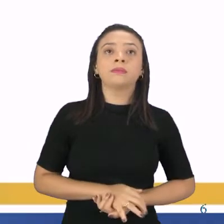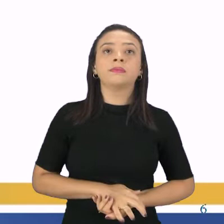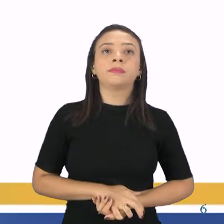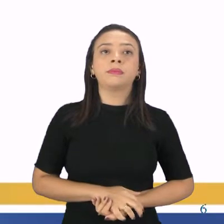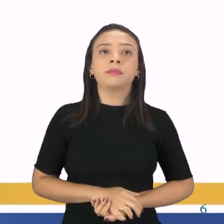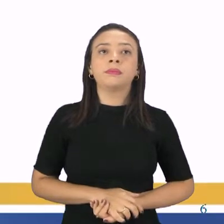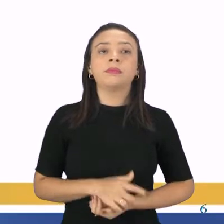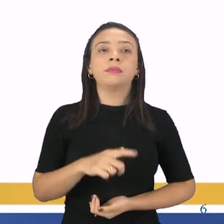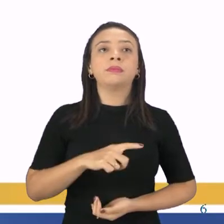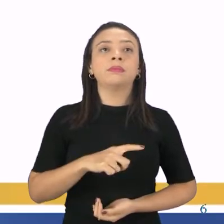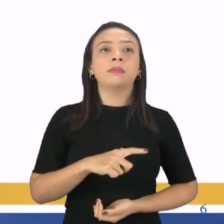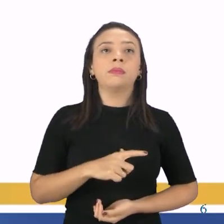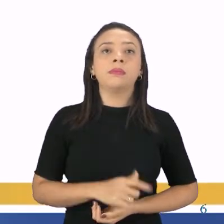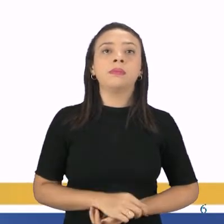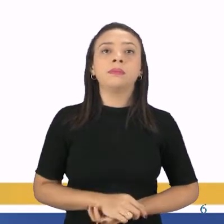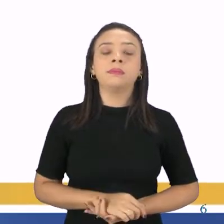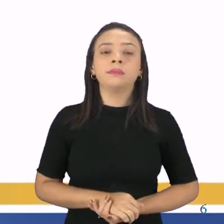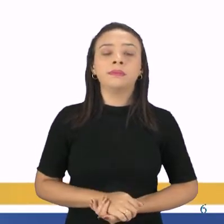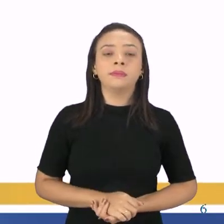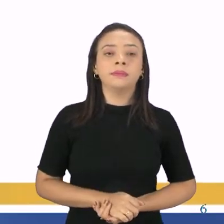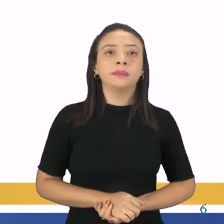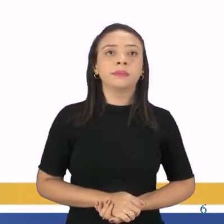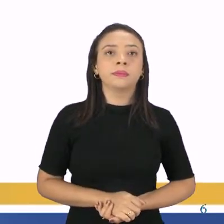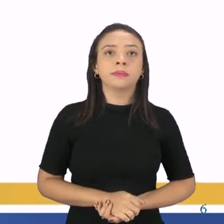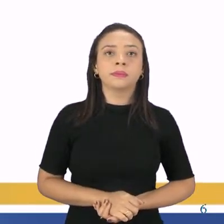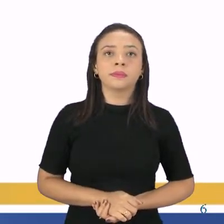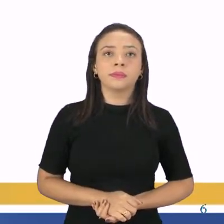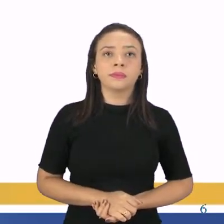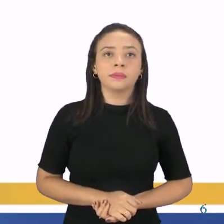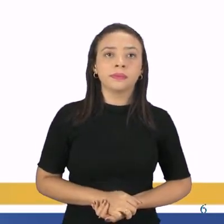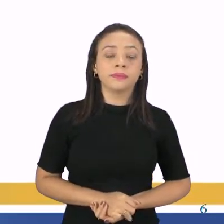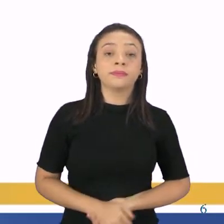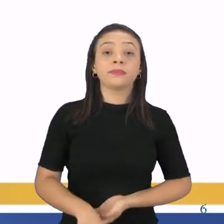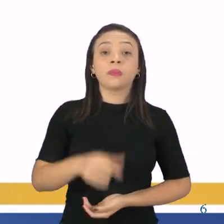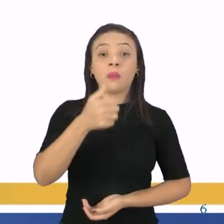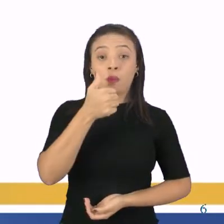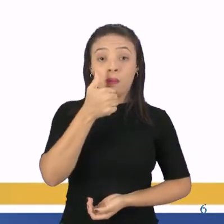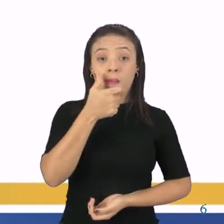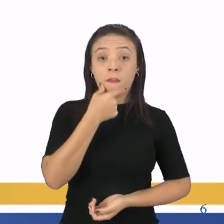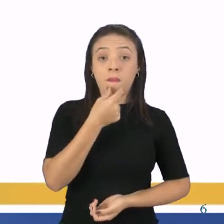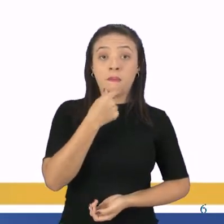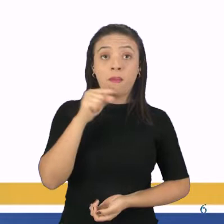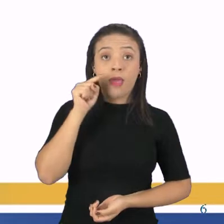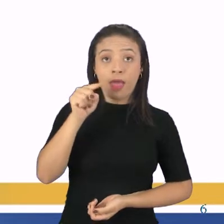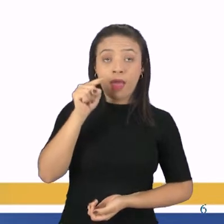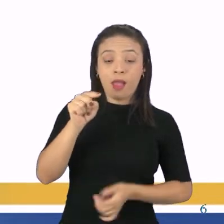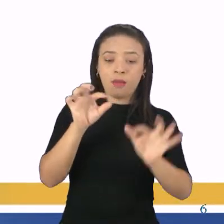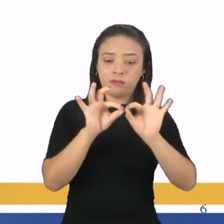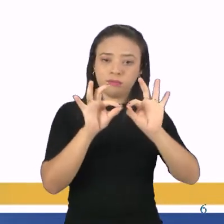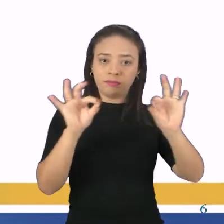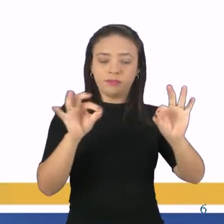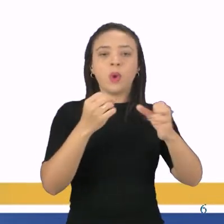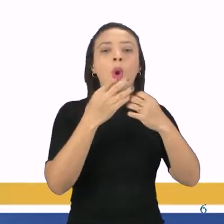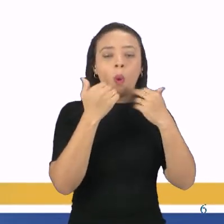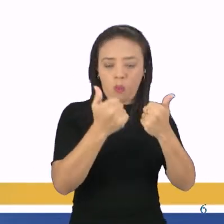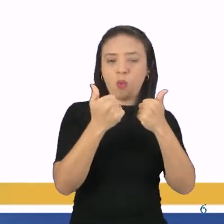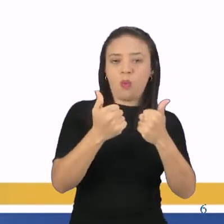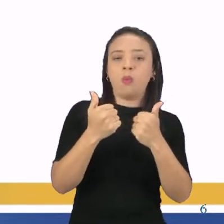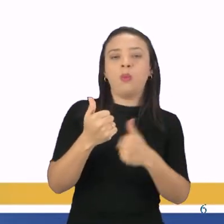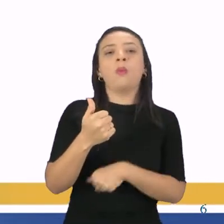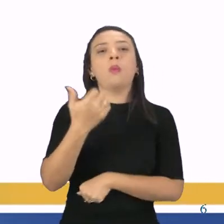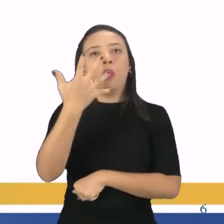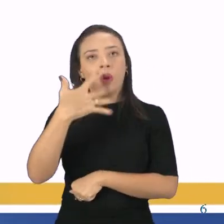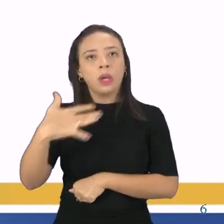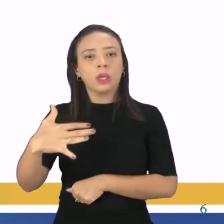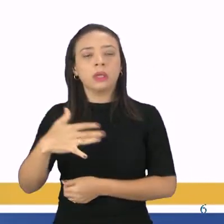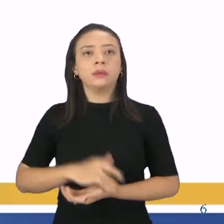você precisa completar com o verbo to be, a good boy. Ele, um bom garoto. E aí? Como é que eu